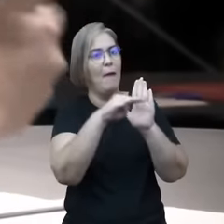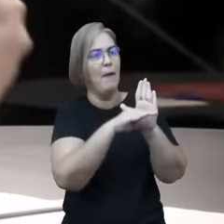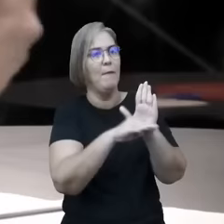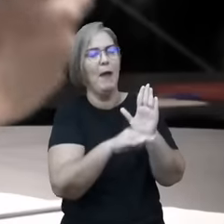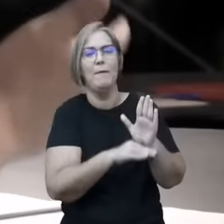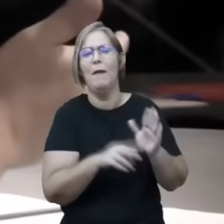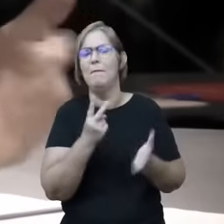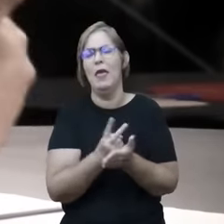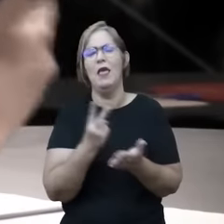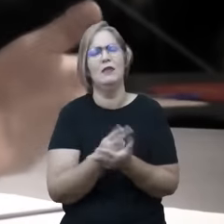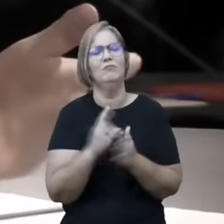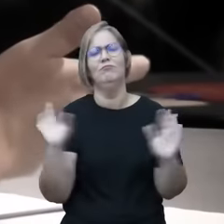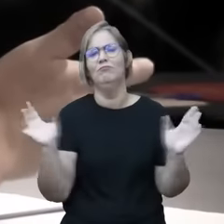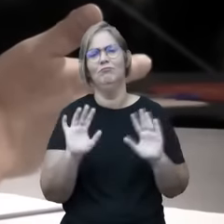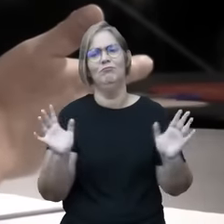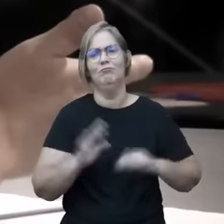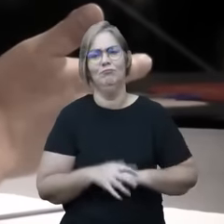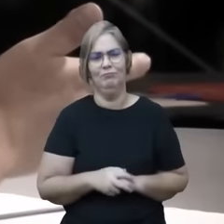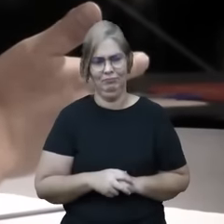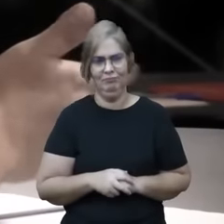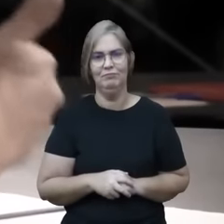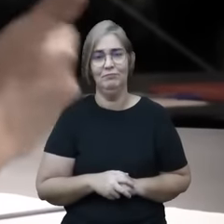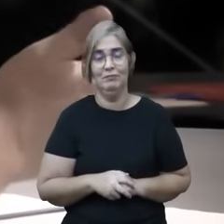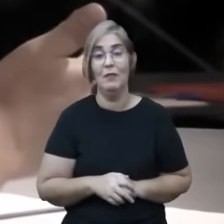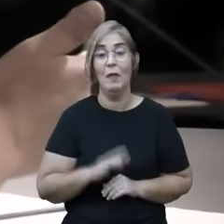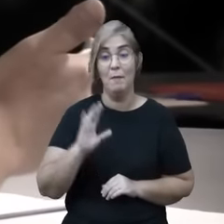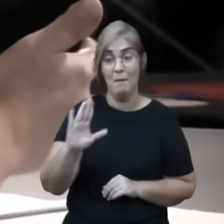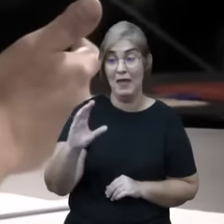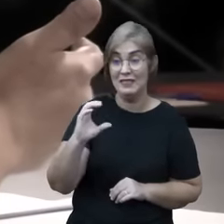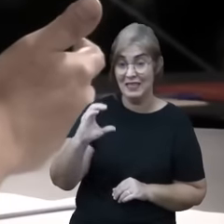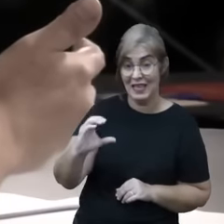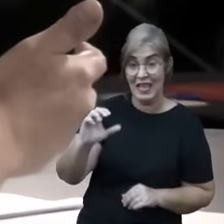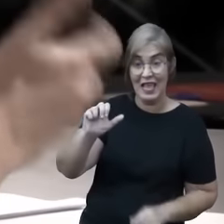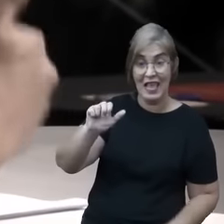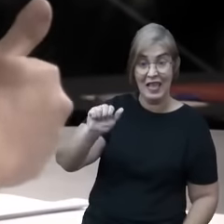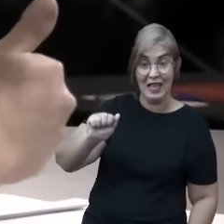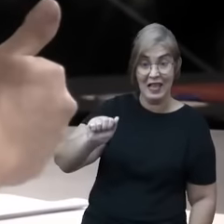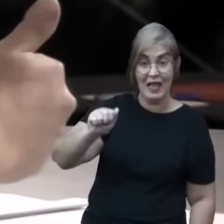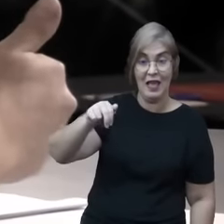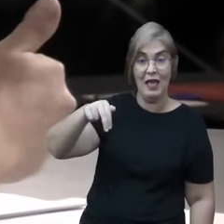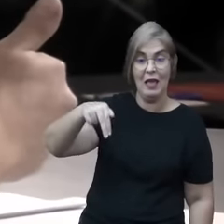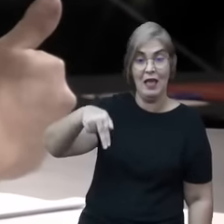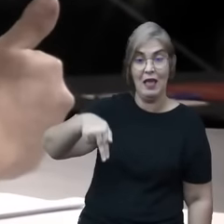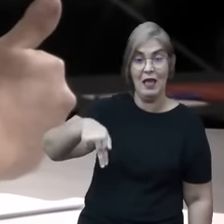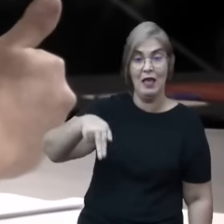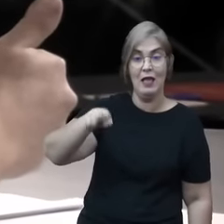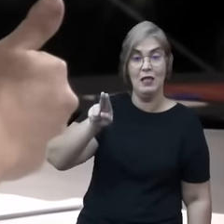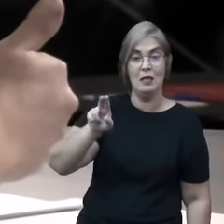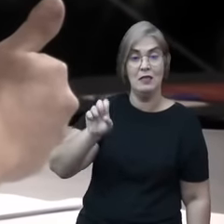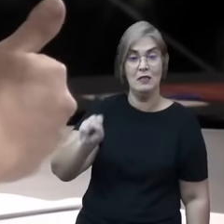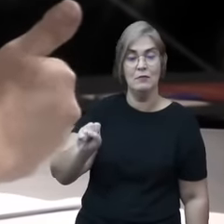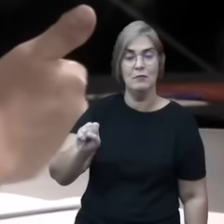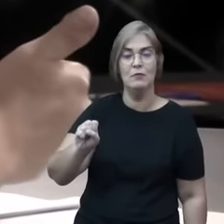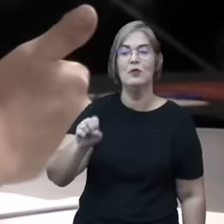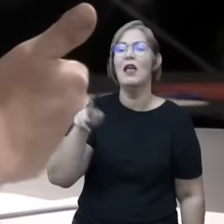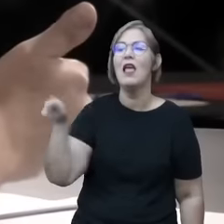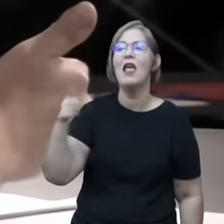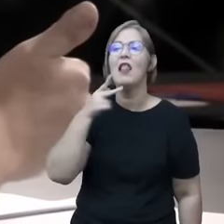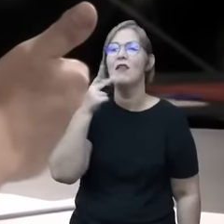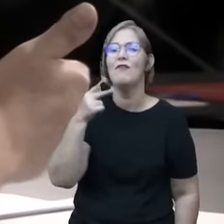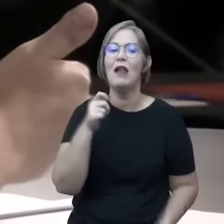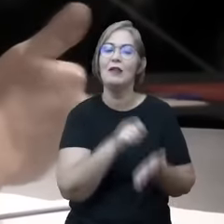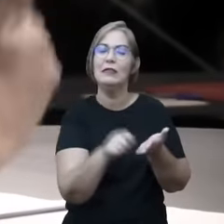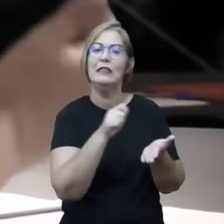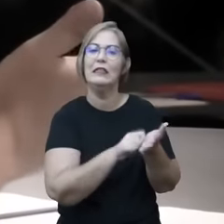com, evidentemente, com o qual Camil está dialogando e também se contrapondo a ele, pretendeu fazer isso. O que que ele pretendeu